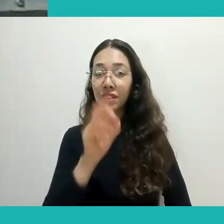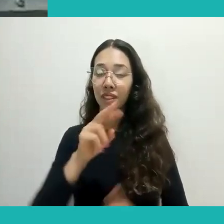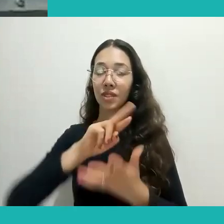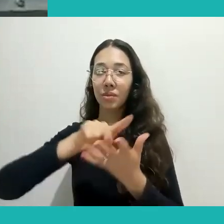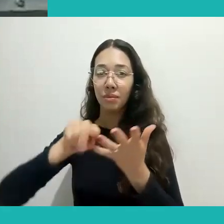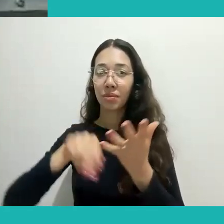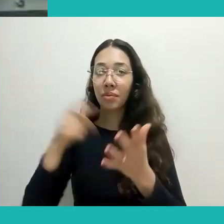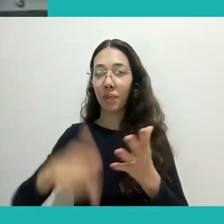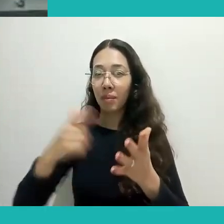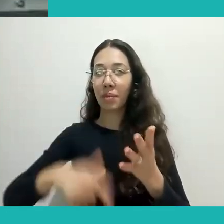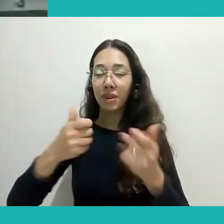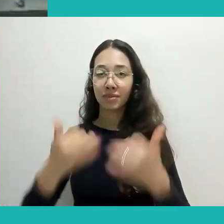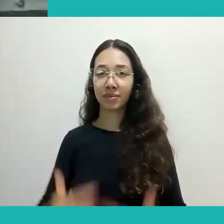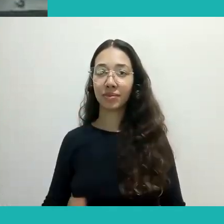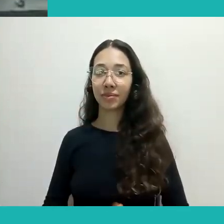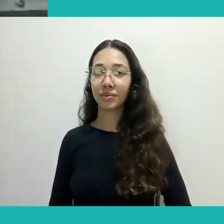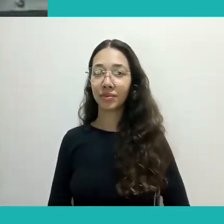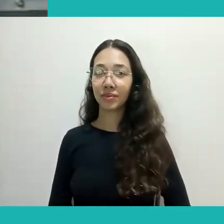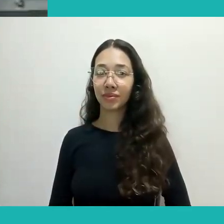tá?